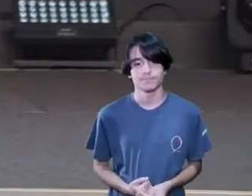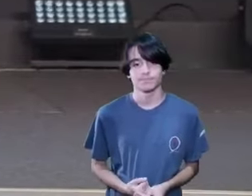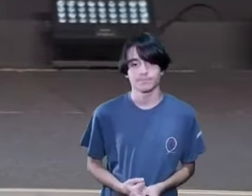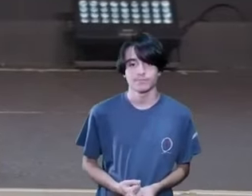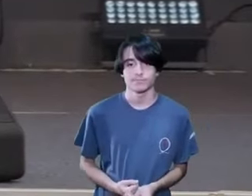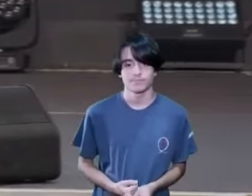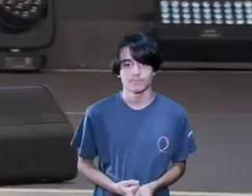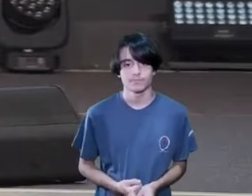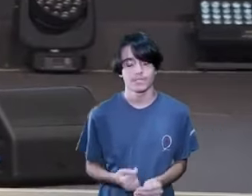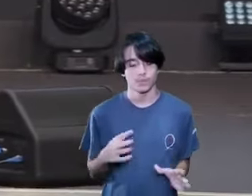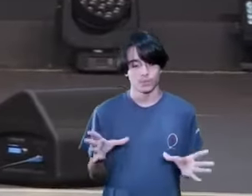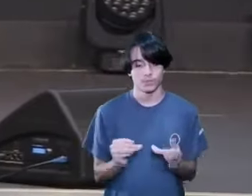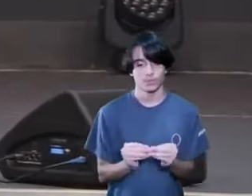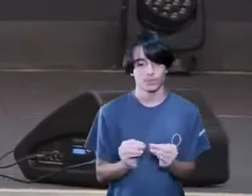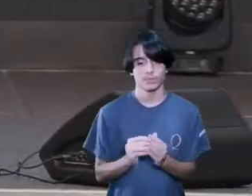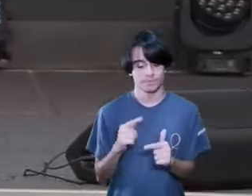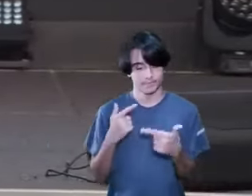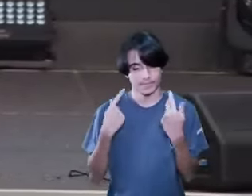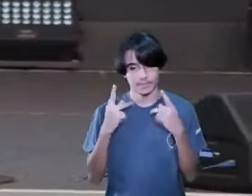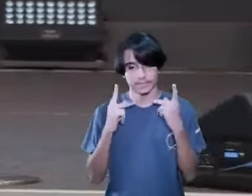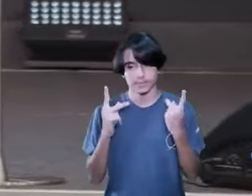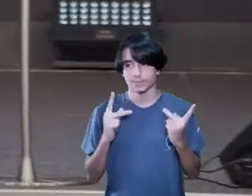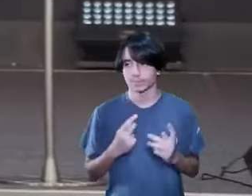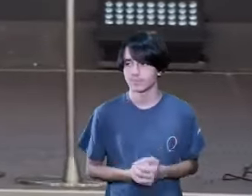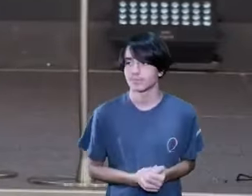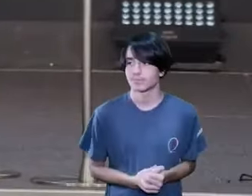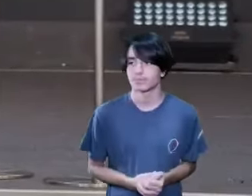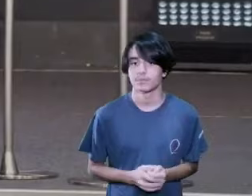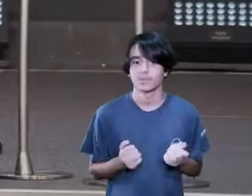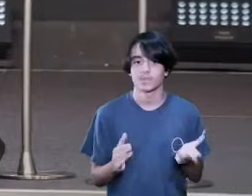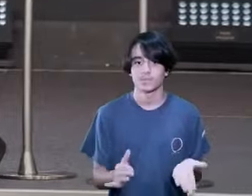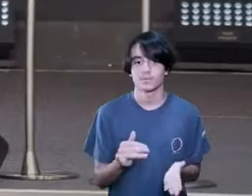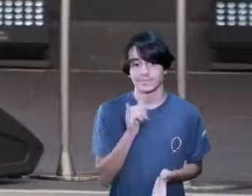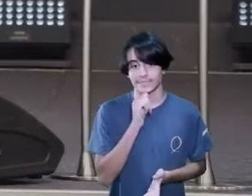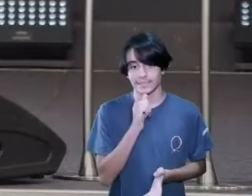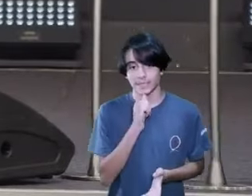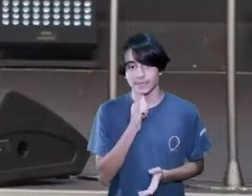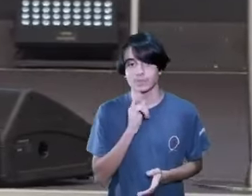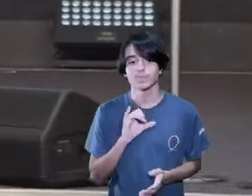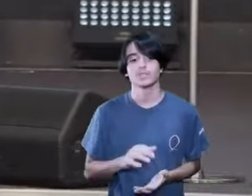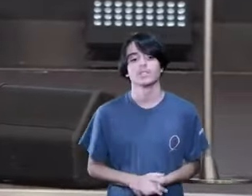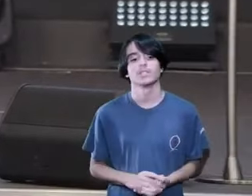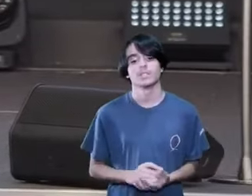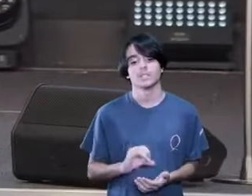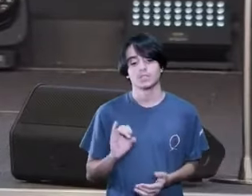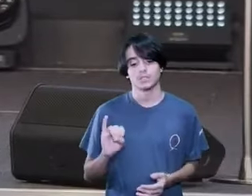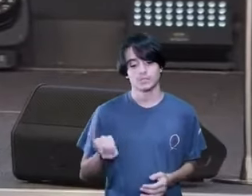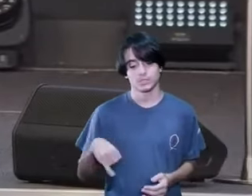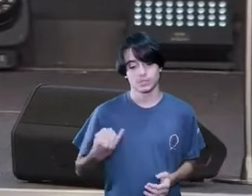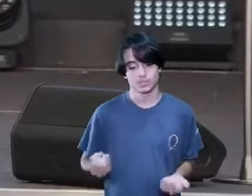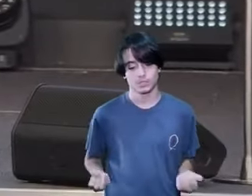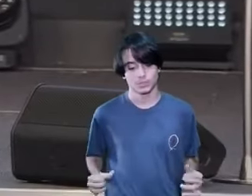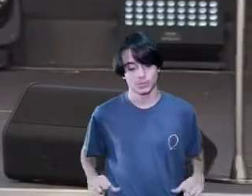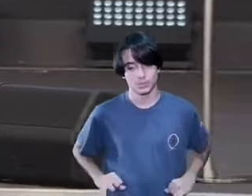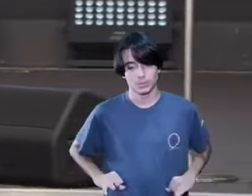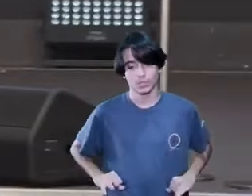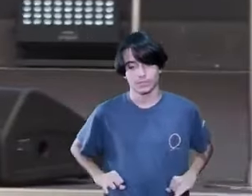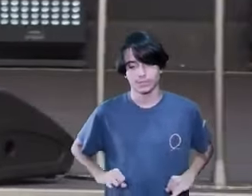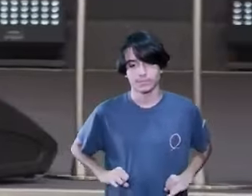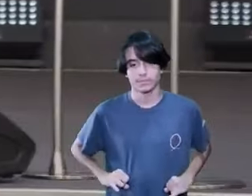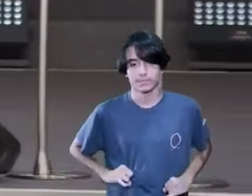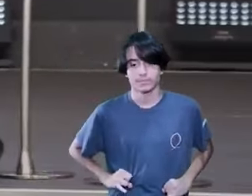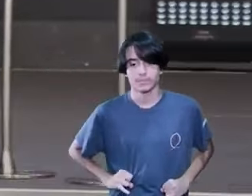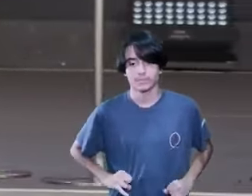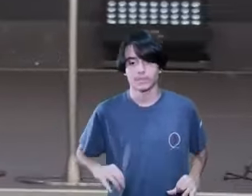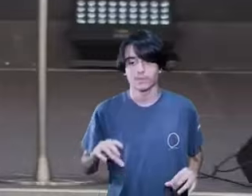eu fecho esta palavra trazendo um exemplo, o exemplo de Jó. A proposta que o diabo